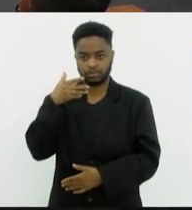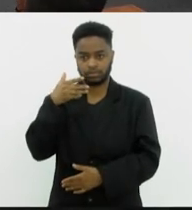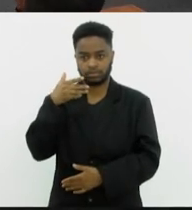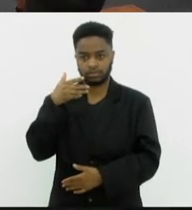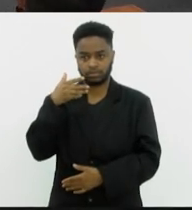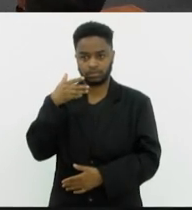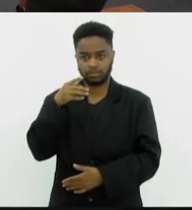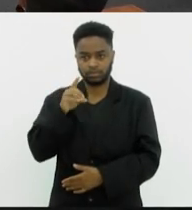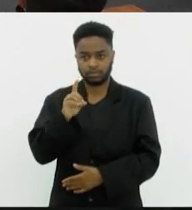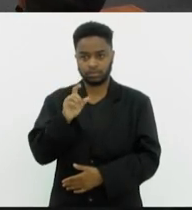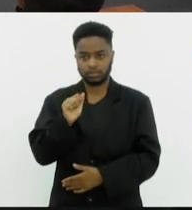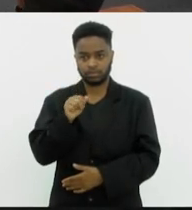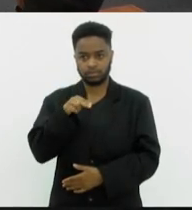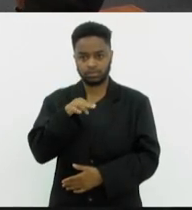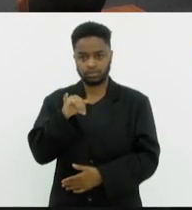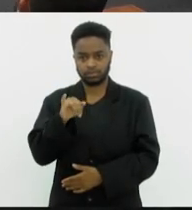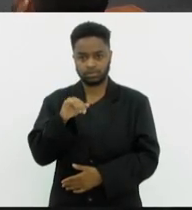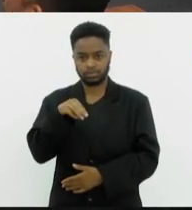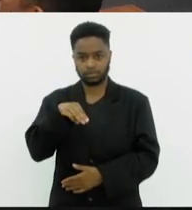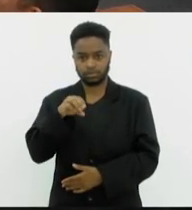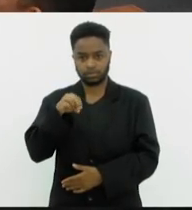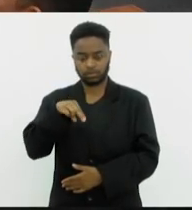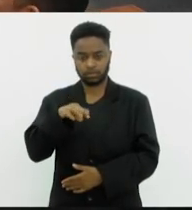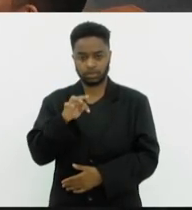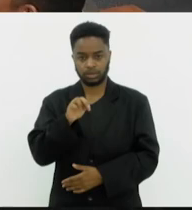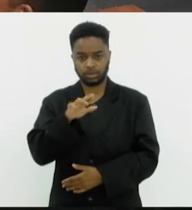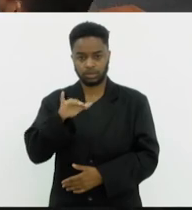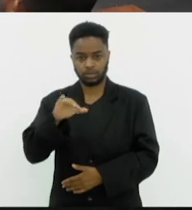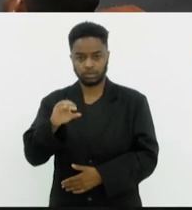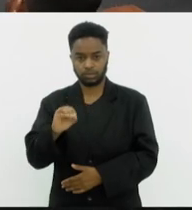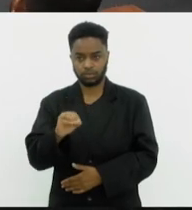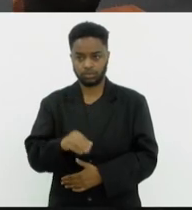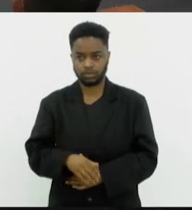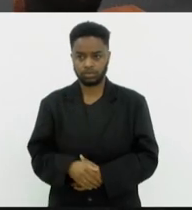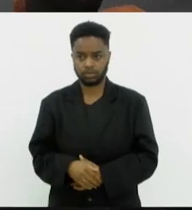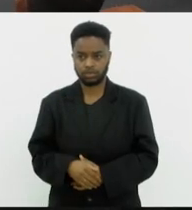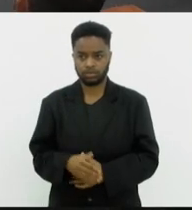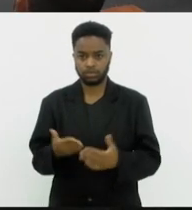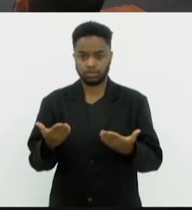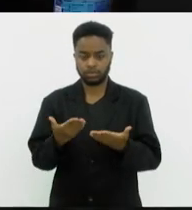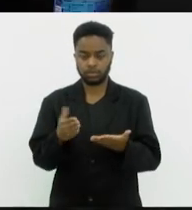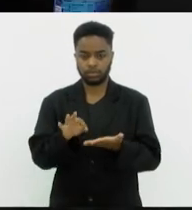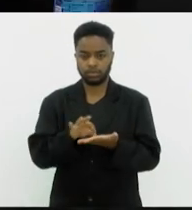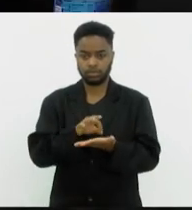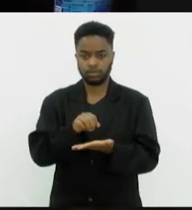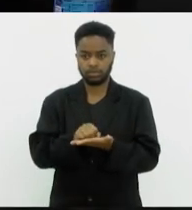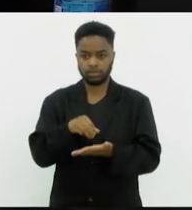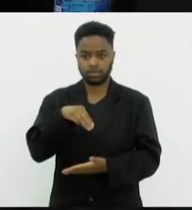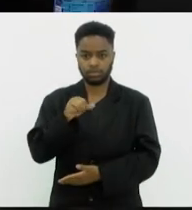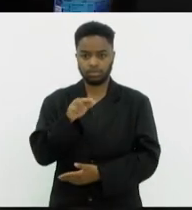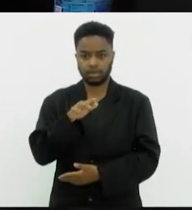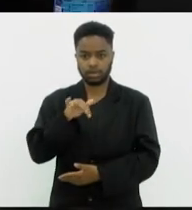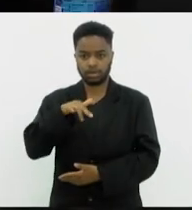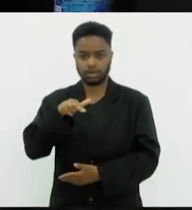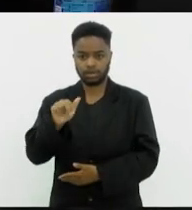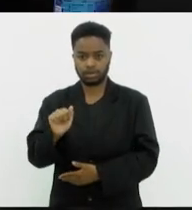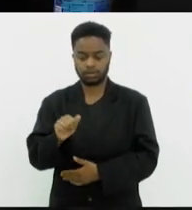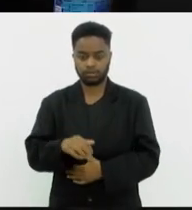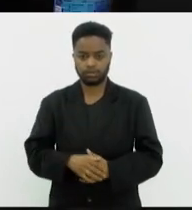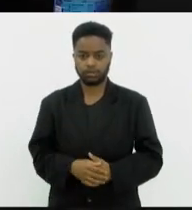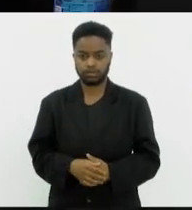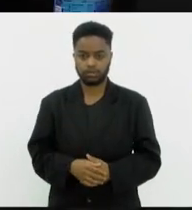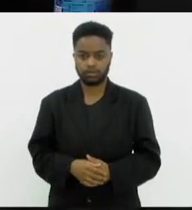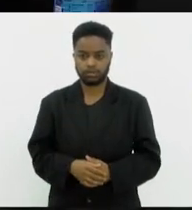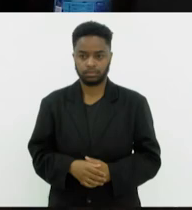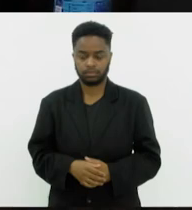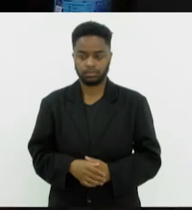Dani Monteiro, próxima oradora. É, a próxima oradora aqui é Marina do MST, por gentileza,